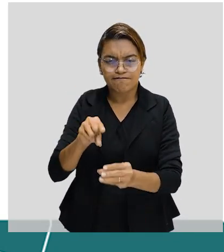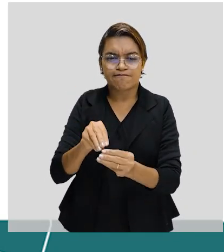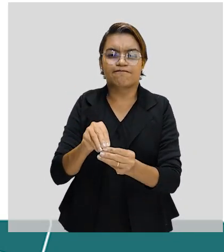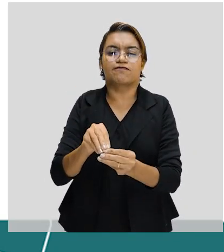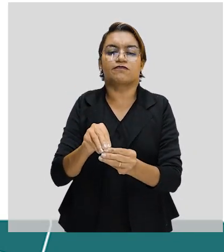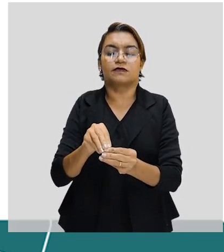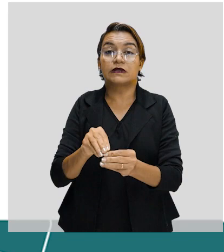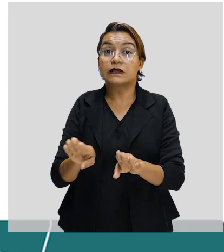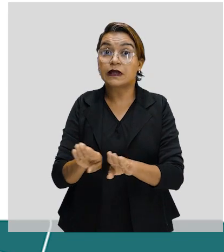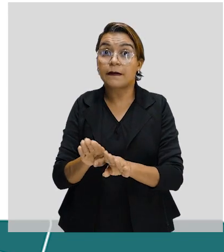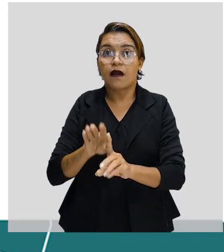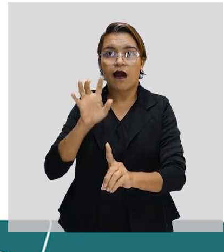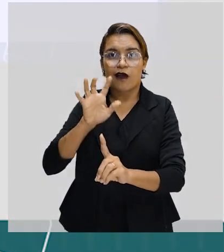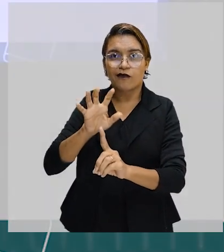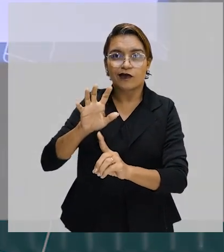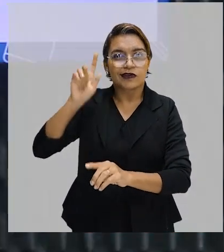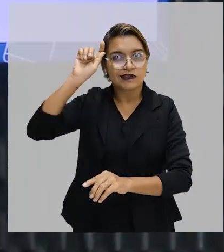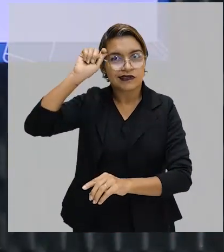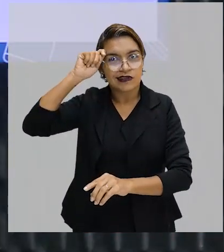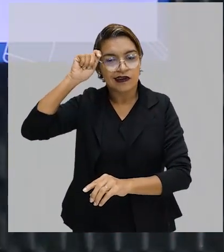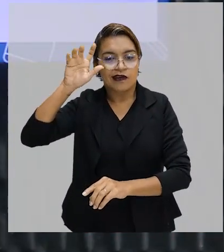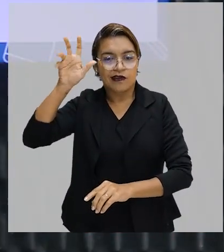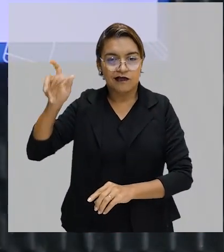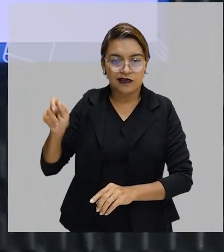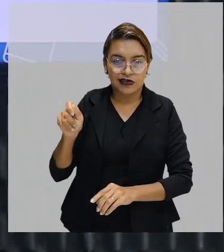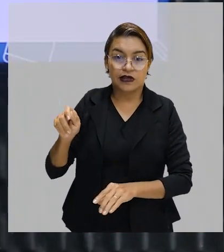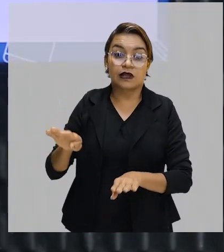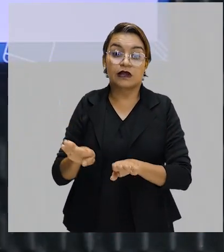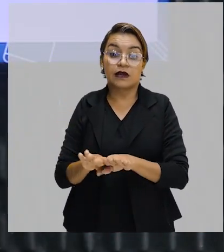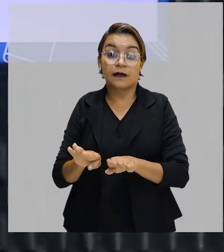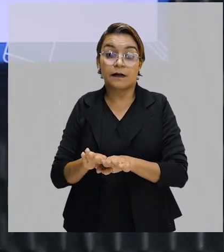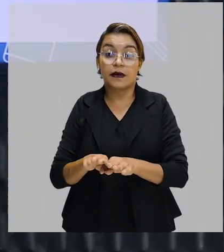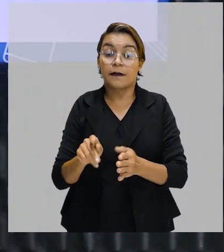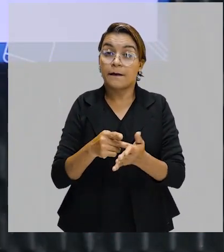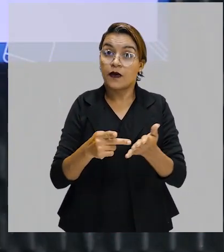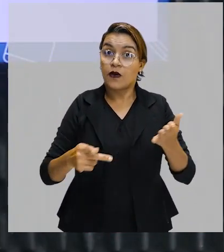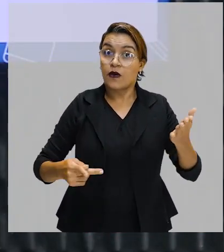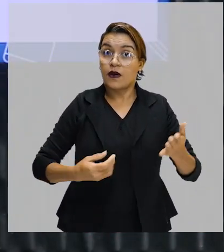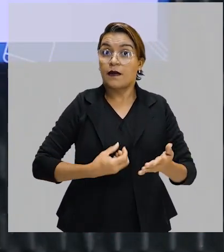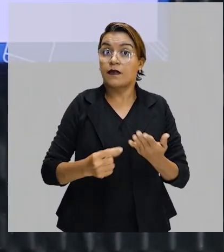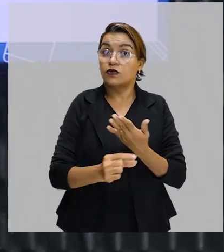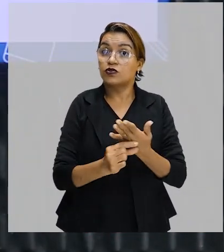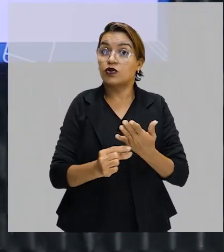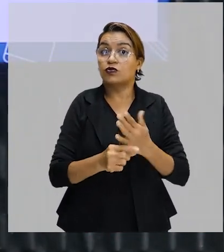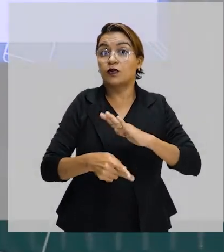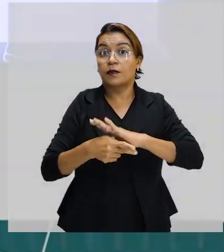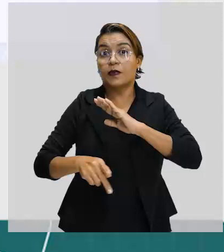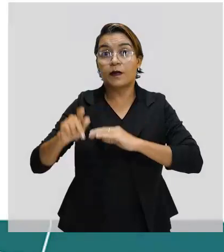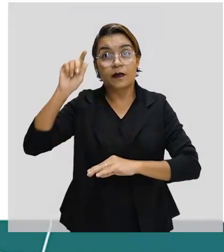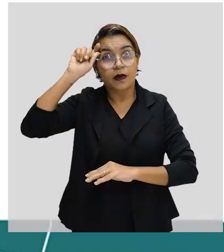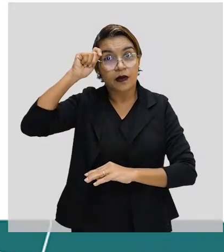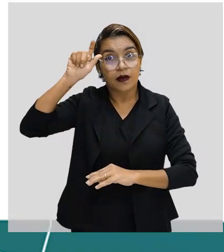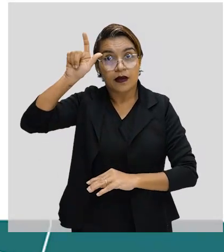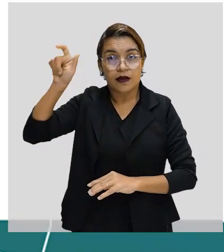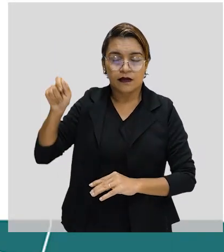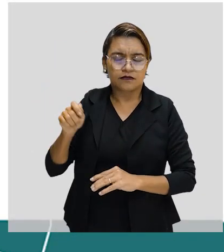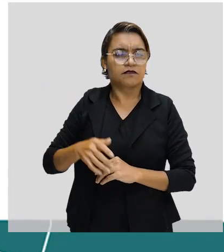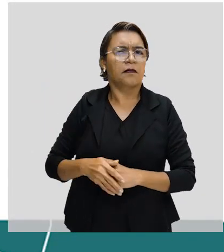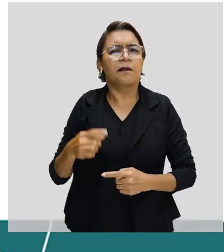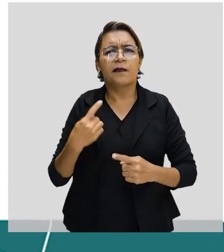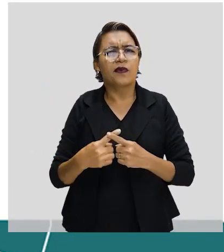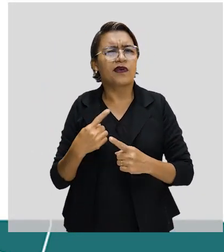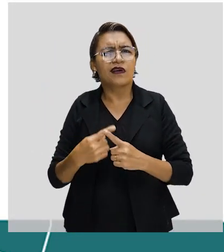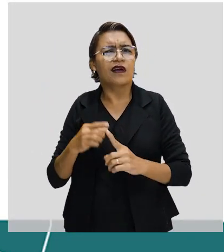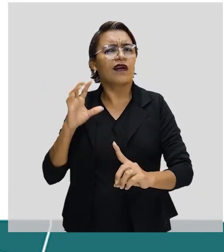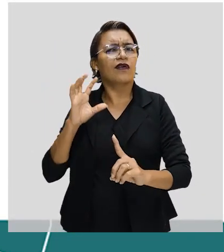influência africana Tá certo e os poemas de autores africanos por que que eu falo de influência africana